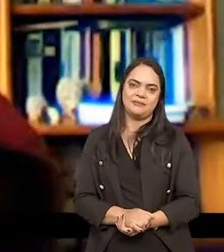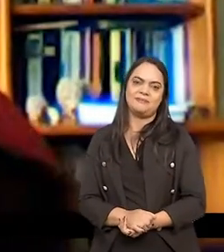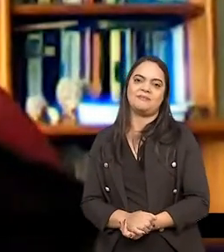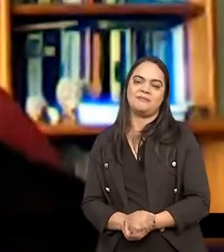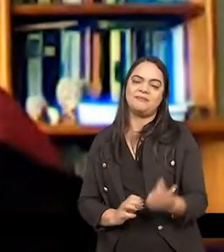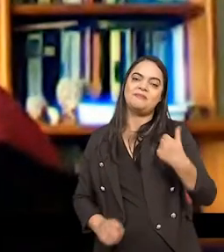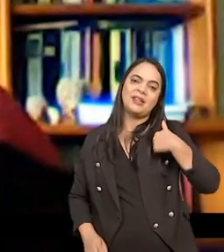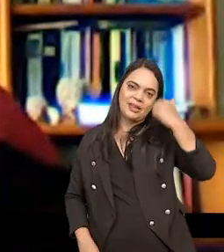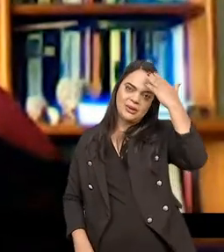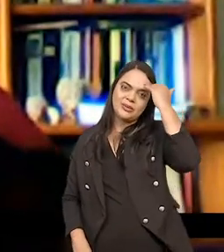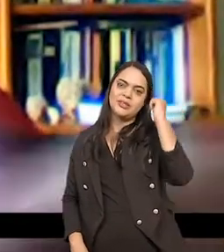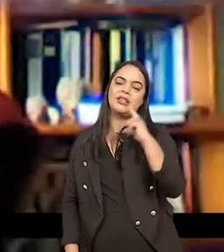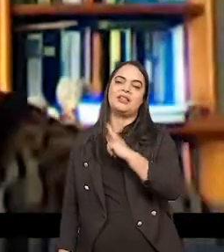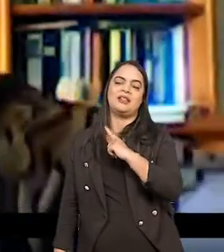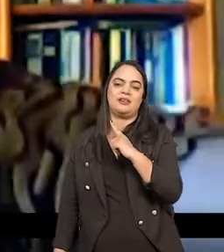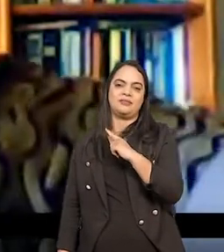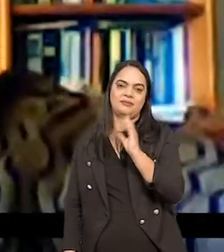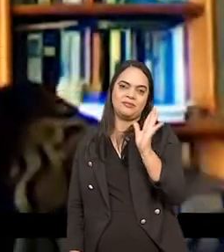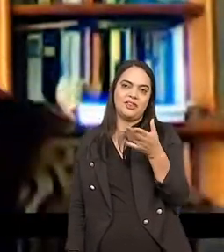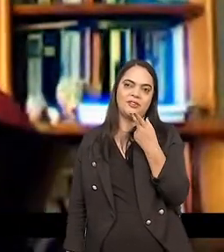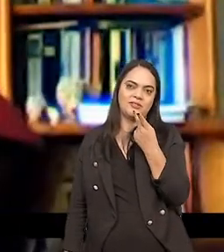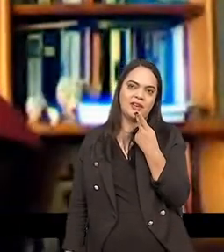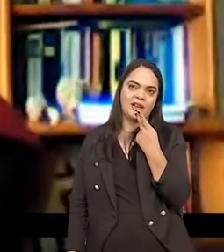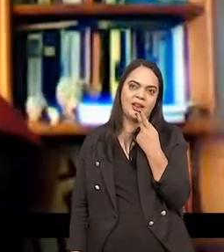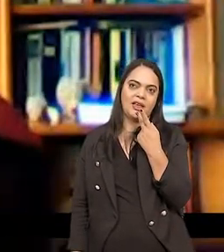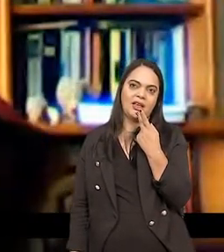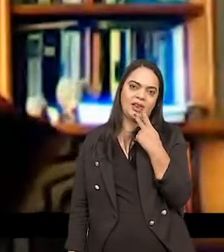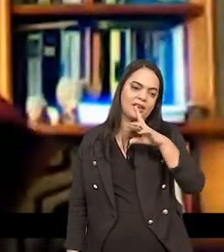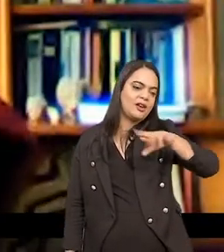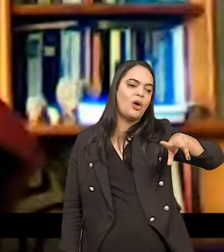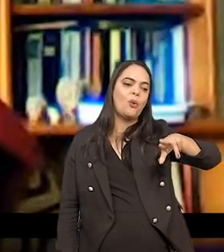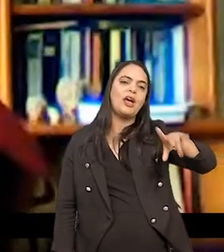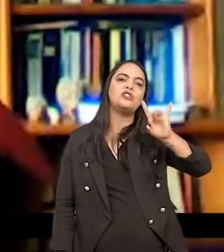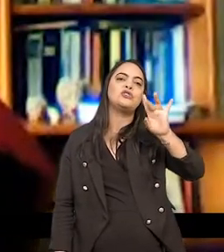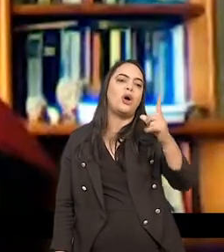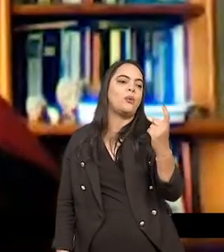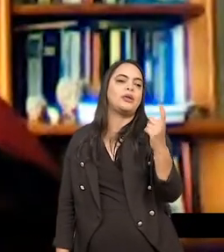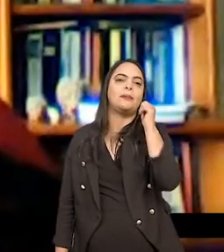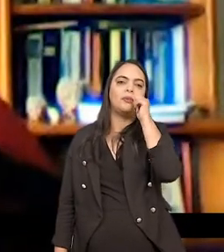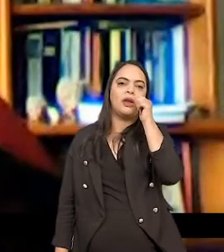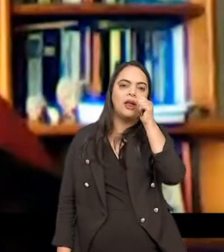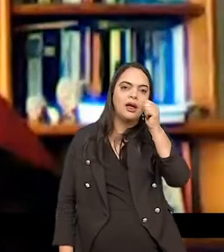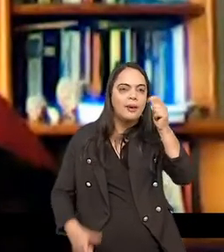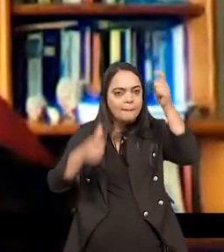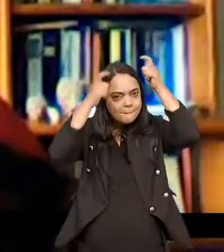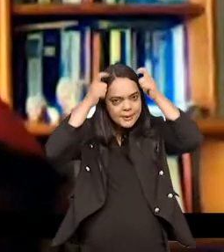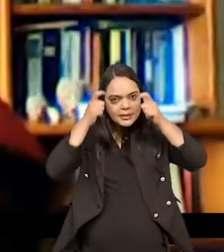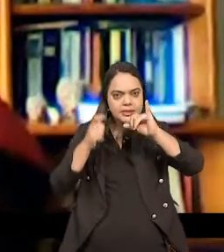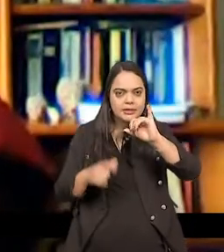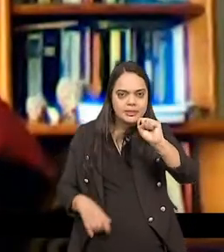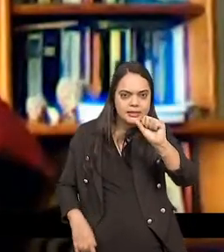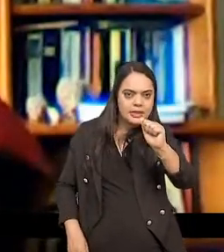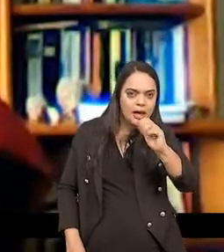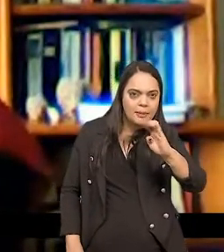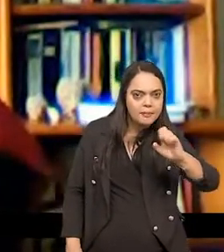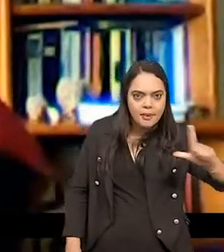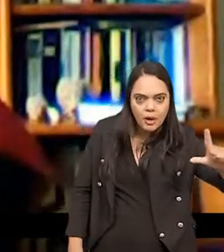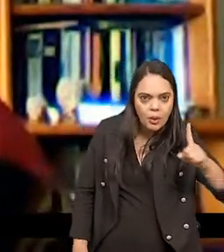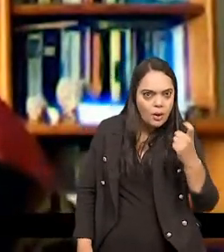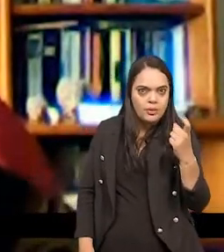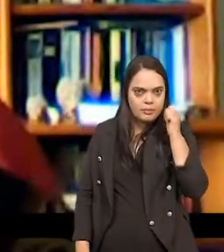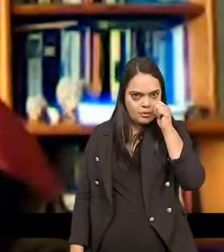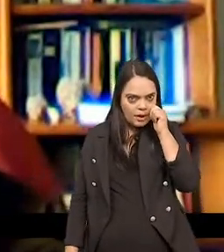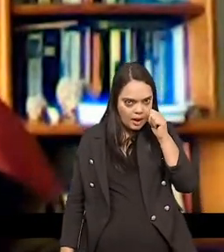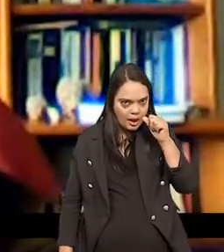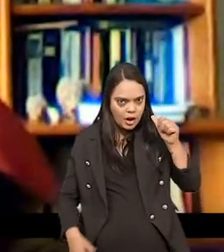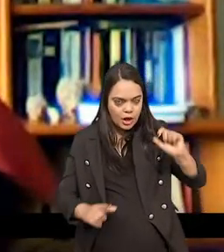que tem esse lado, assim, que eu falei, ah, não foi só Isabel que existia, claro que não, né? Mas eu acho que uma biografia feita especialmente